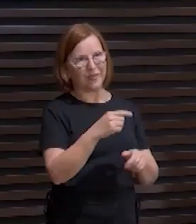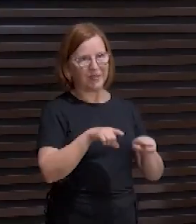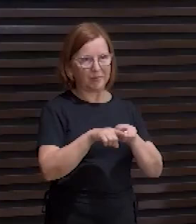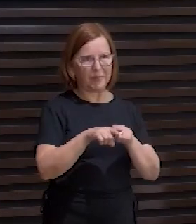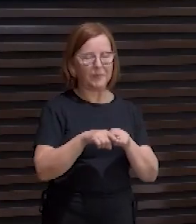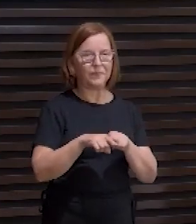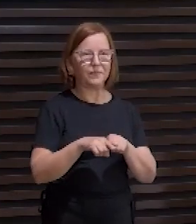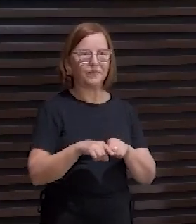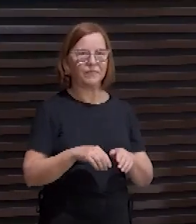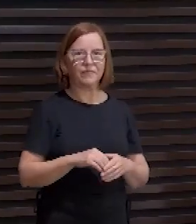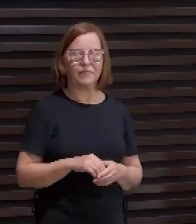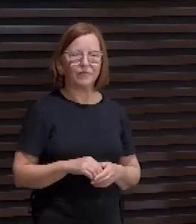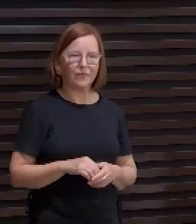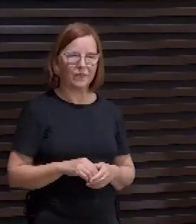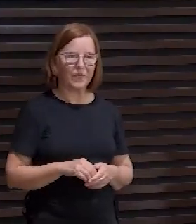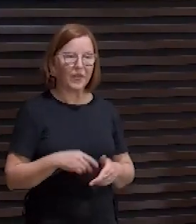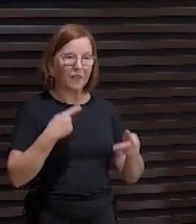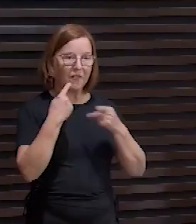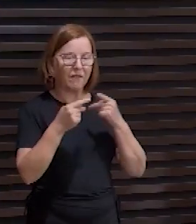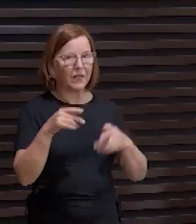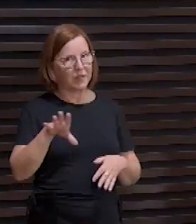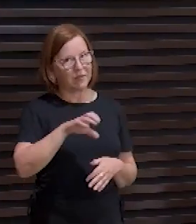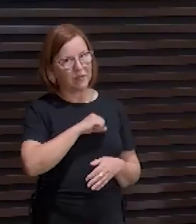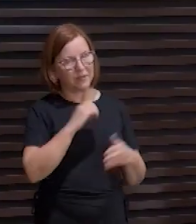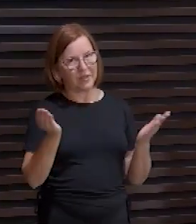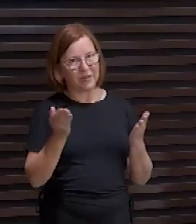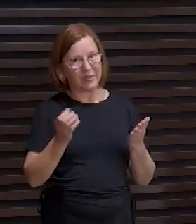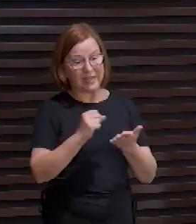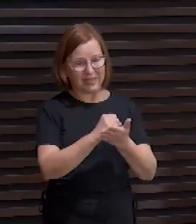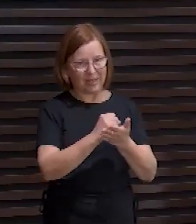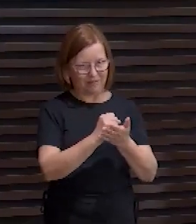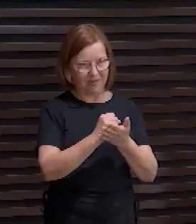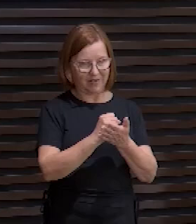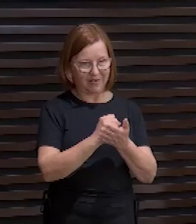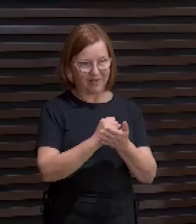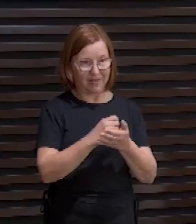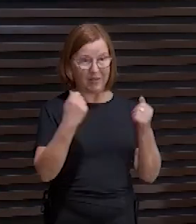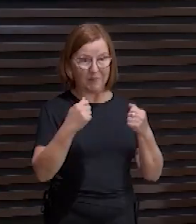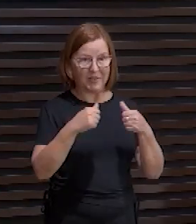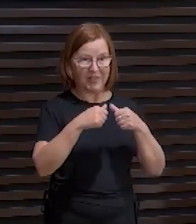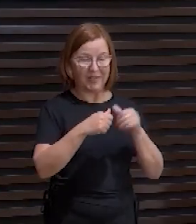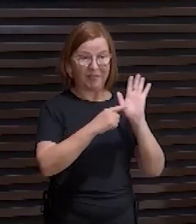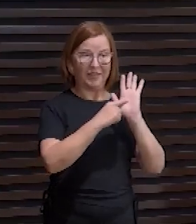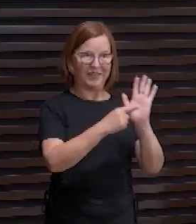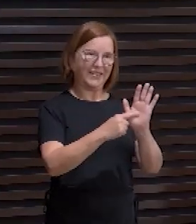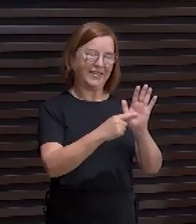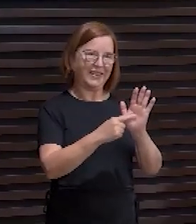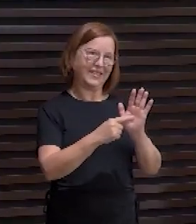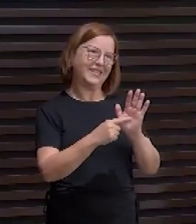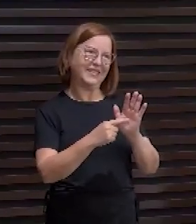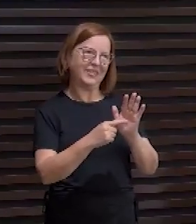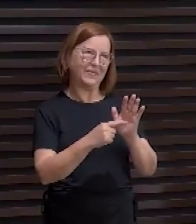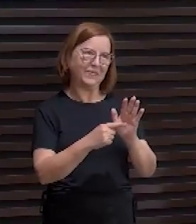João fará o teste do amor agora. E das marcas que devem estar estampadas, dos sinalizadores que precisam